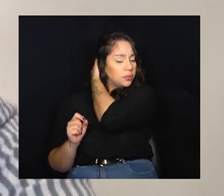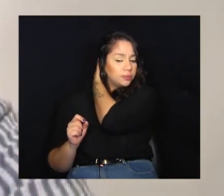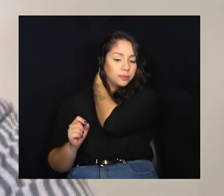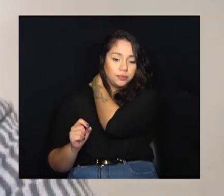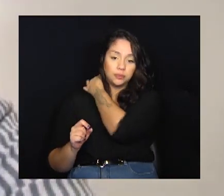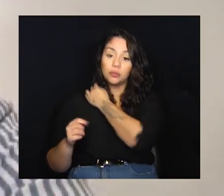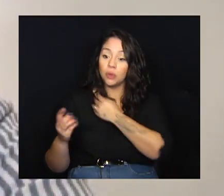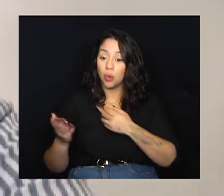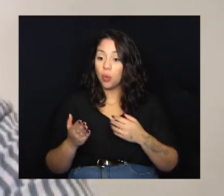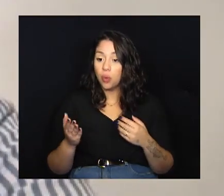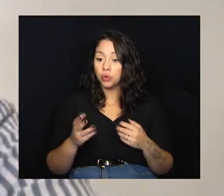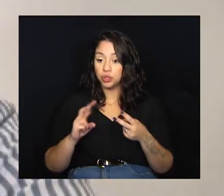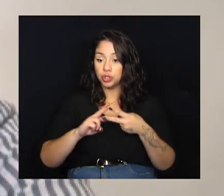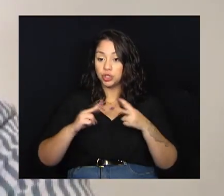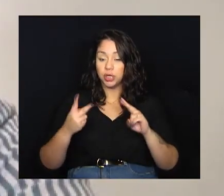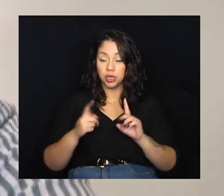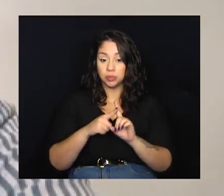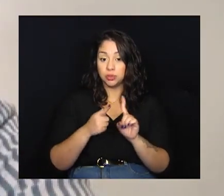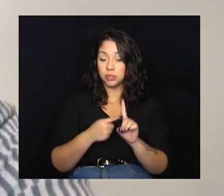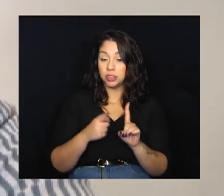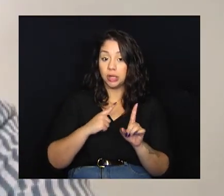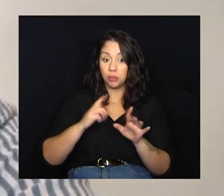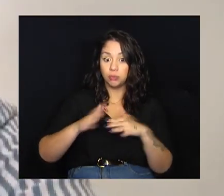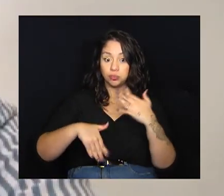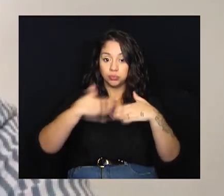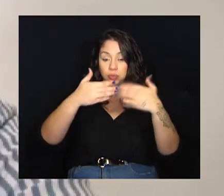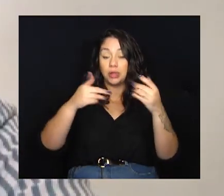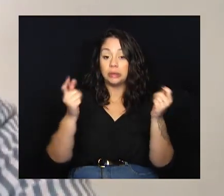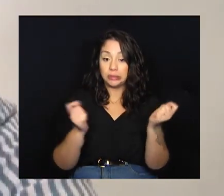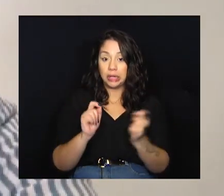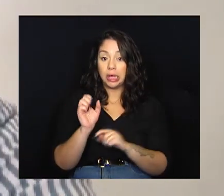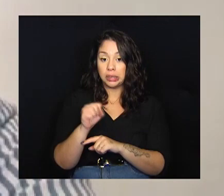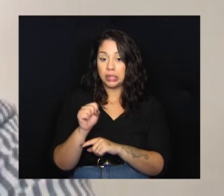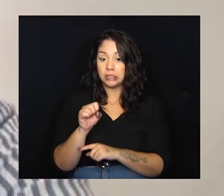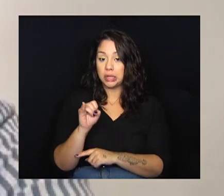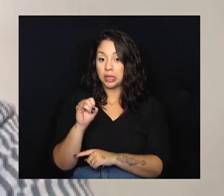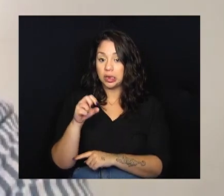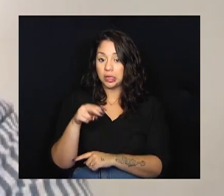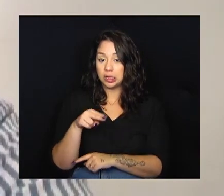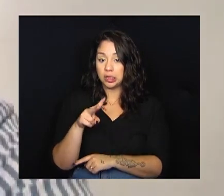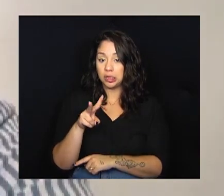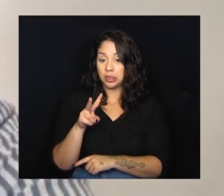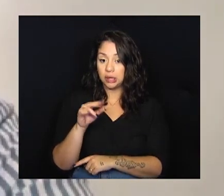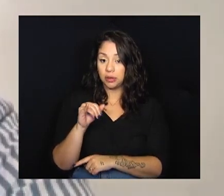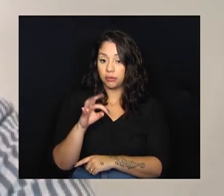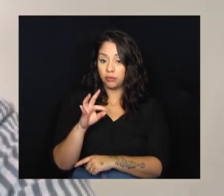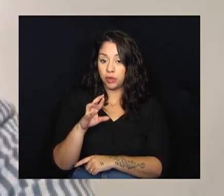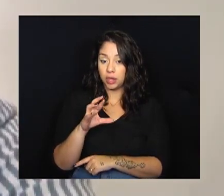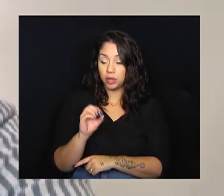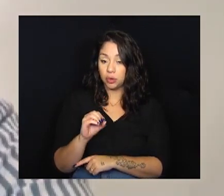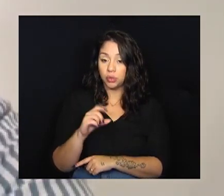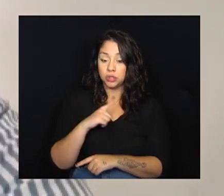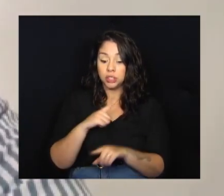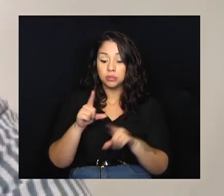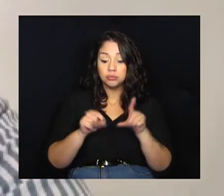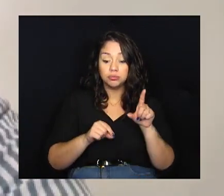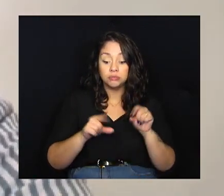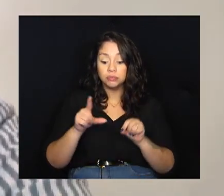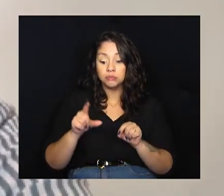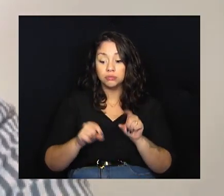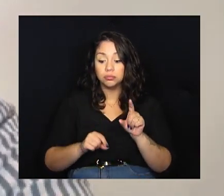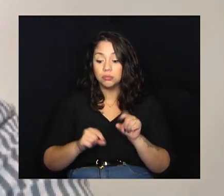reprodutiva despontou muito nesse sentido Então hoje é possível através da fertilização in vitro de nós selecionarmos embriões é que